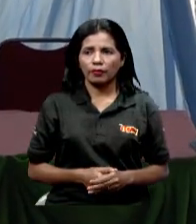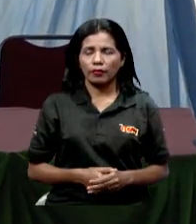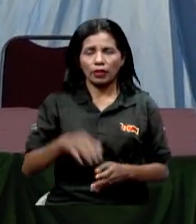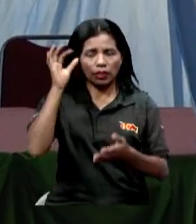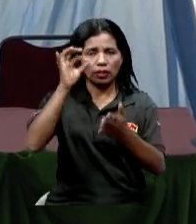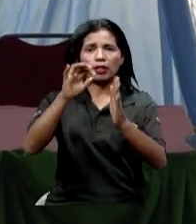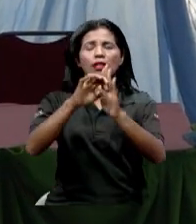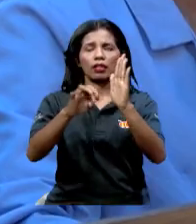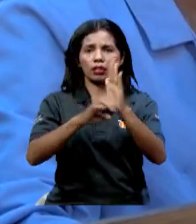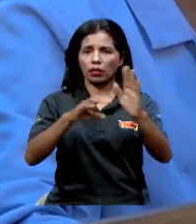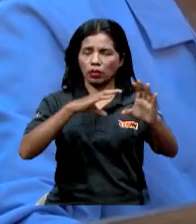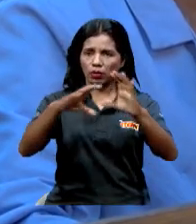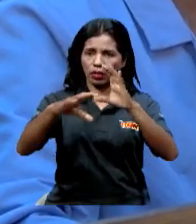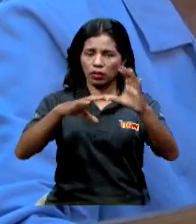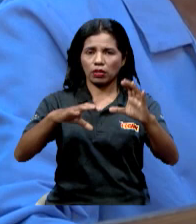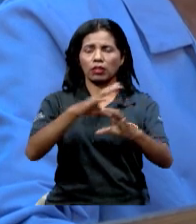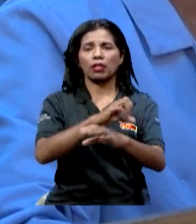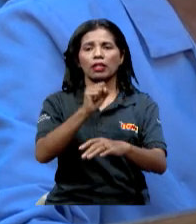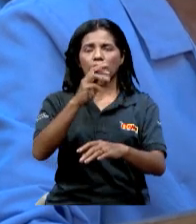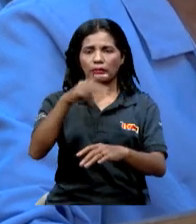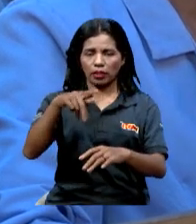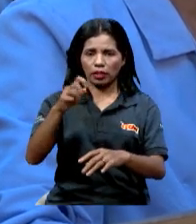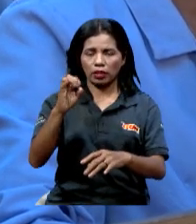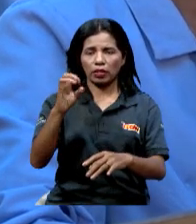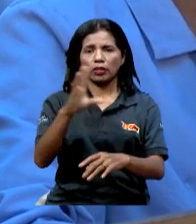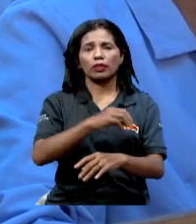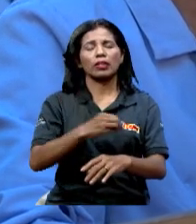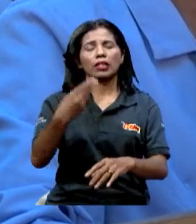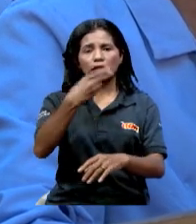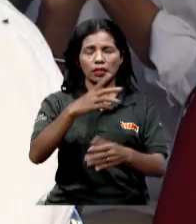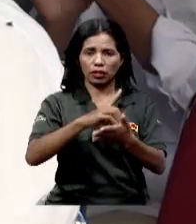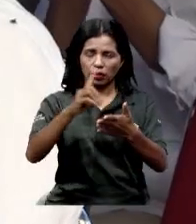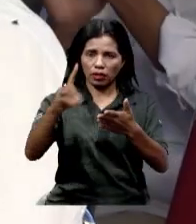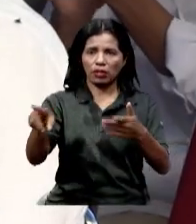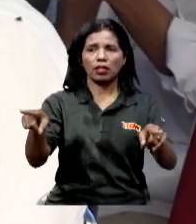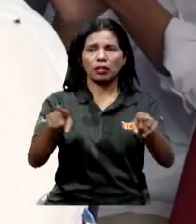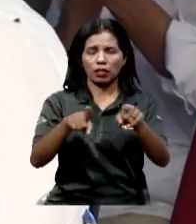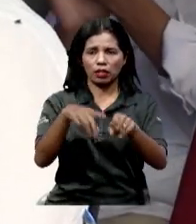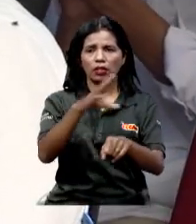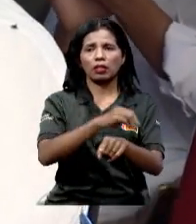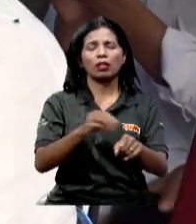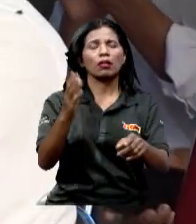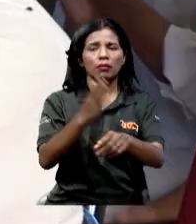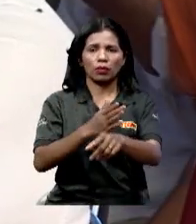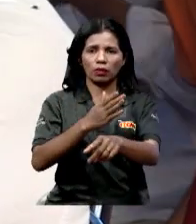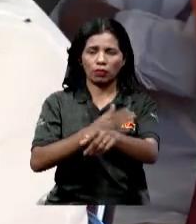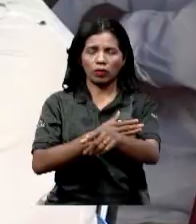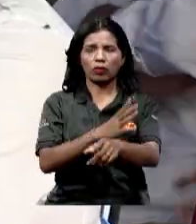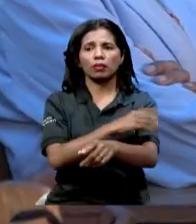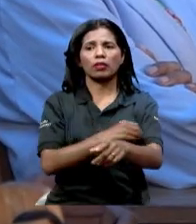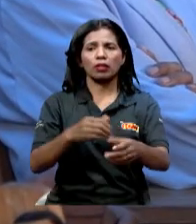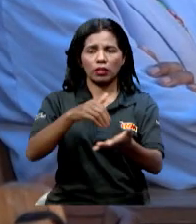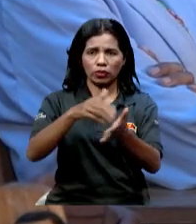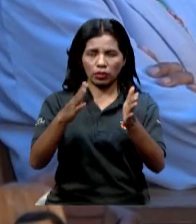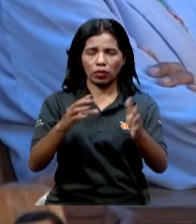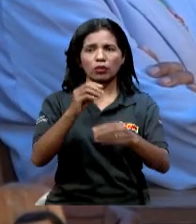Secretário de Estado de Comunicação Social, Espírito Dias Ximenes, e a quinta semana, seu orador da exposição promove criatividade estudante com